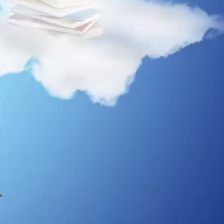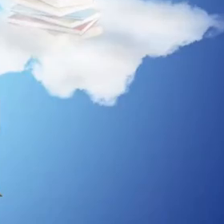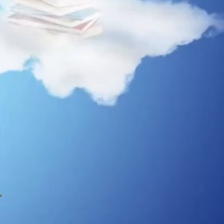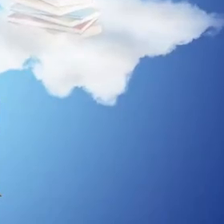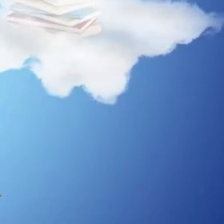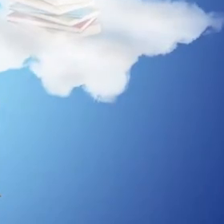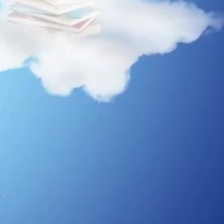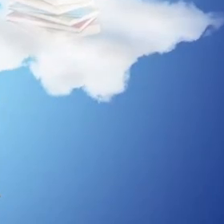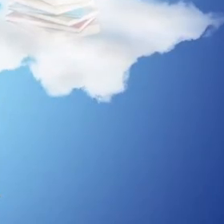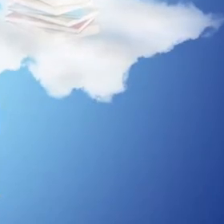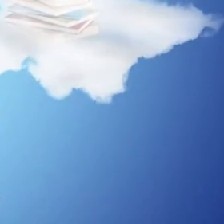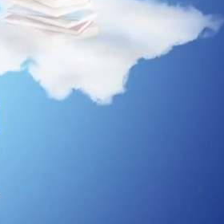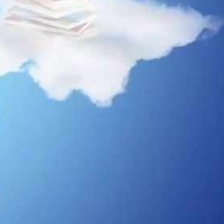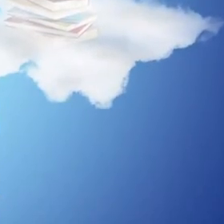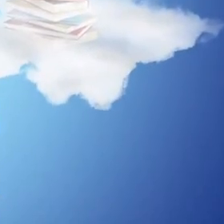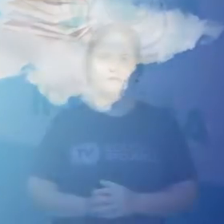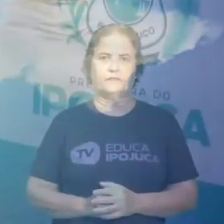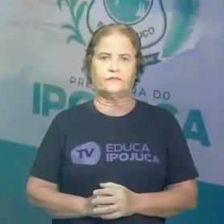Música